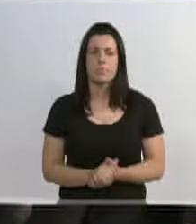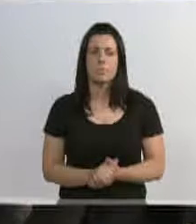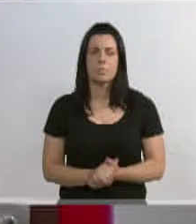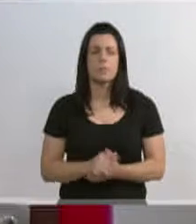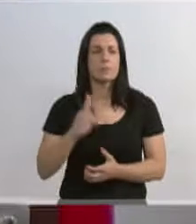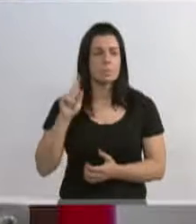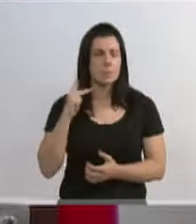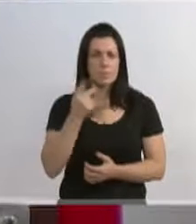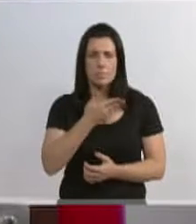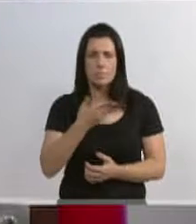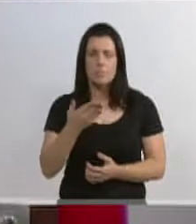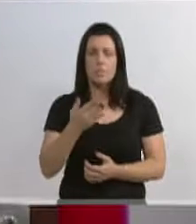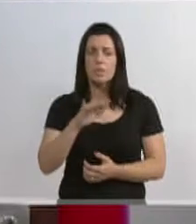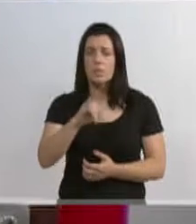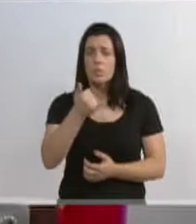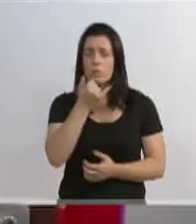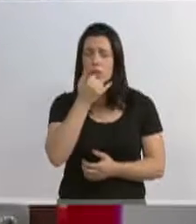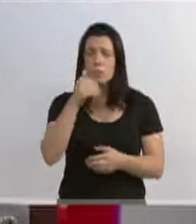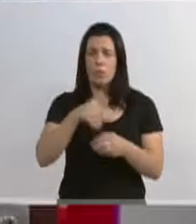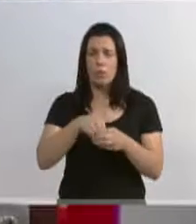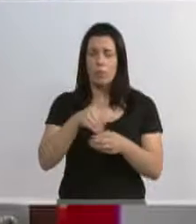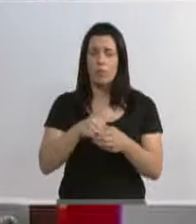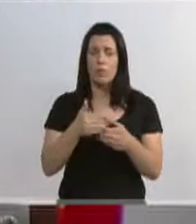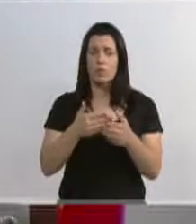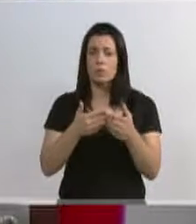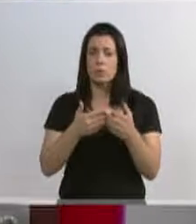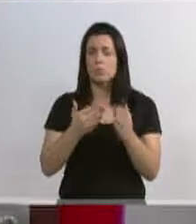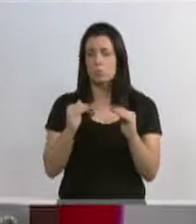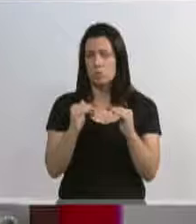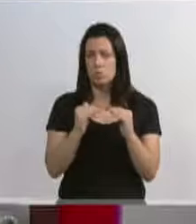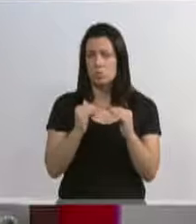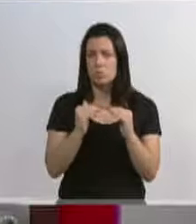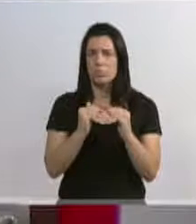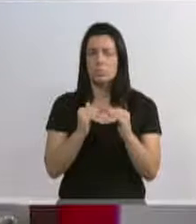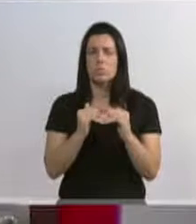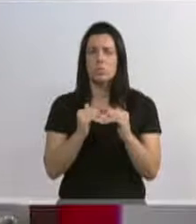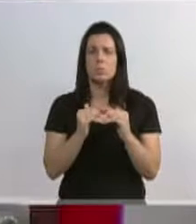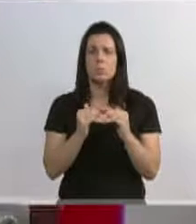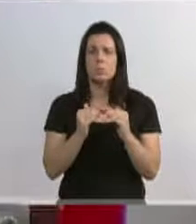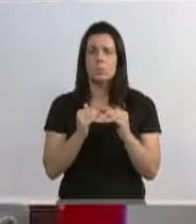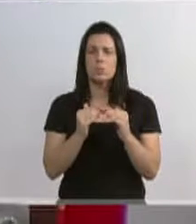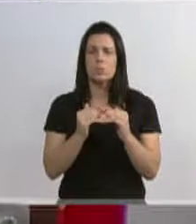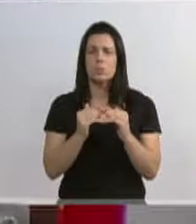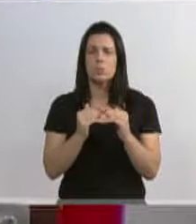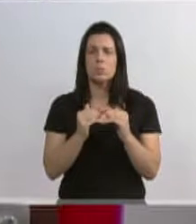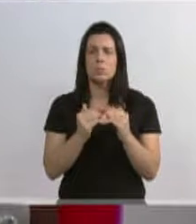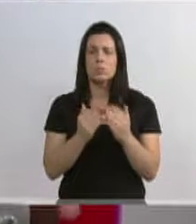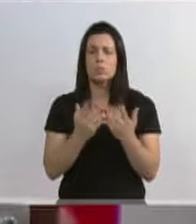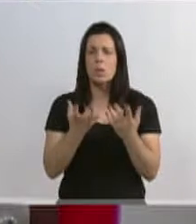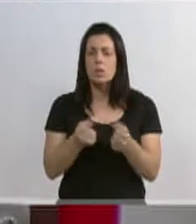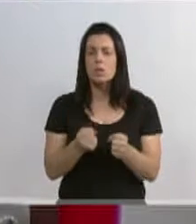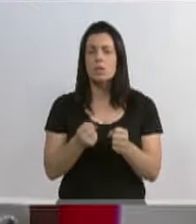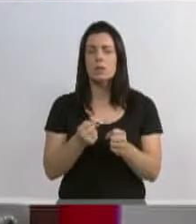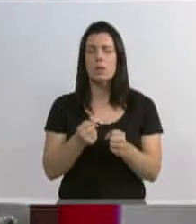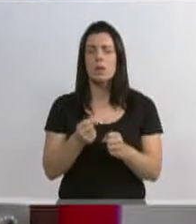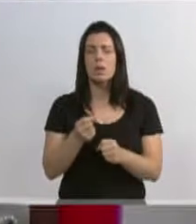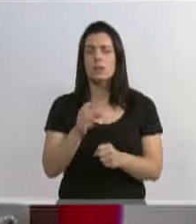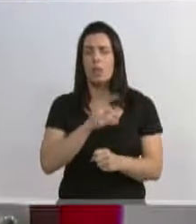Vereadores, quero aqui justificar meu voto favorável. A questão do reajuste aos servidores, obviamente